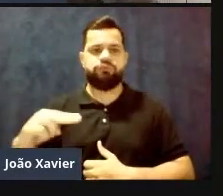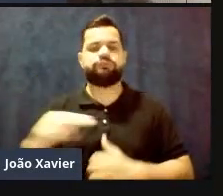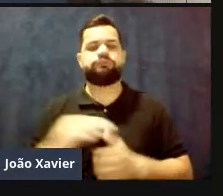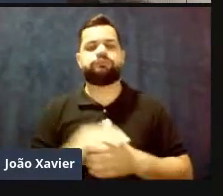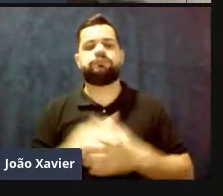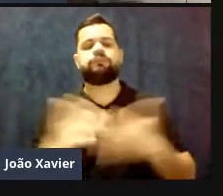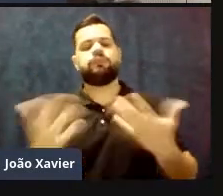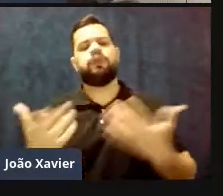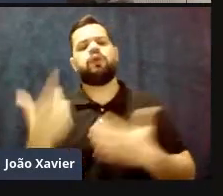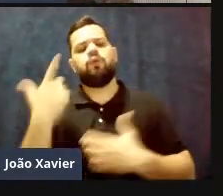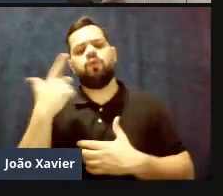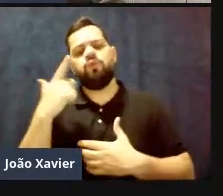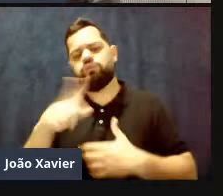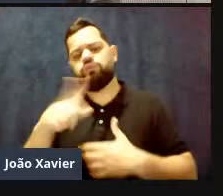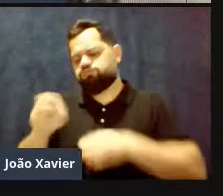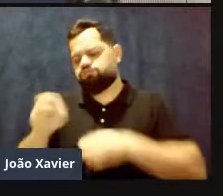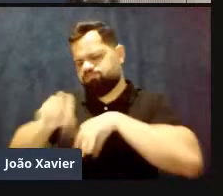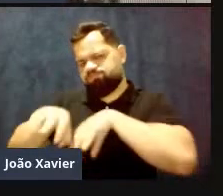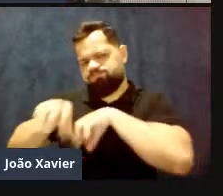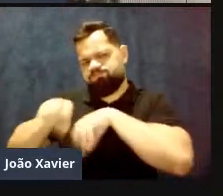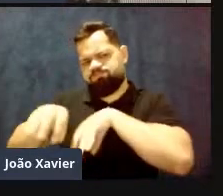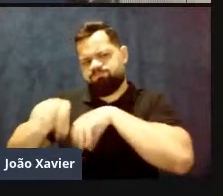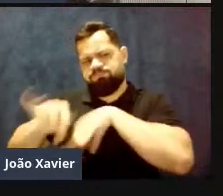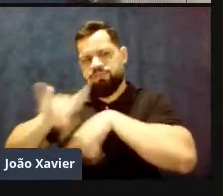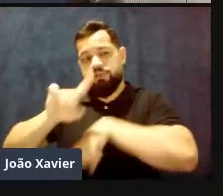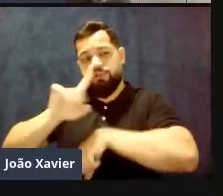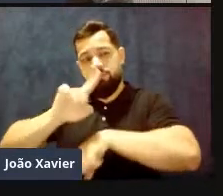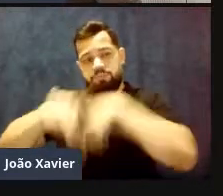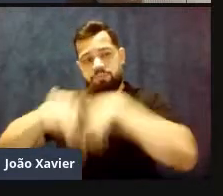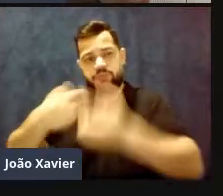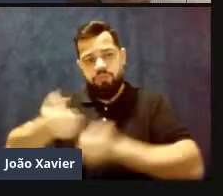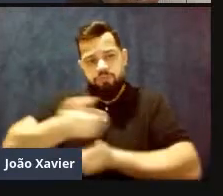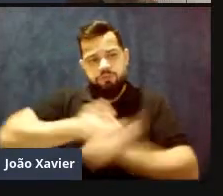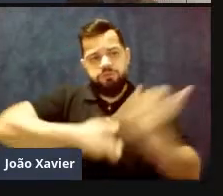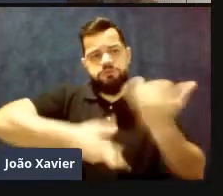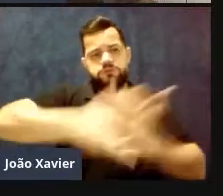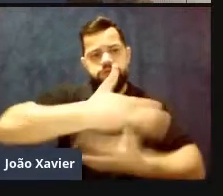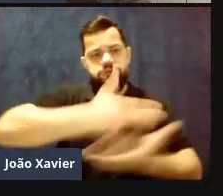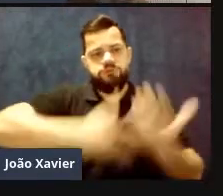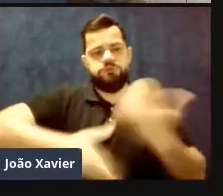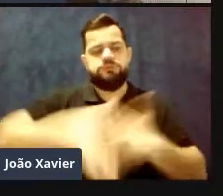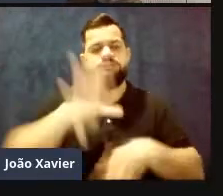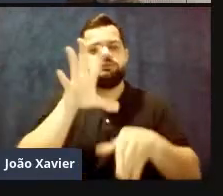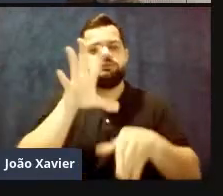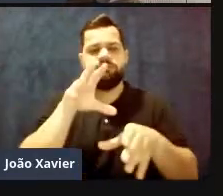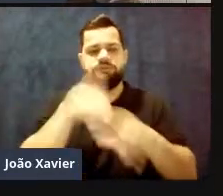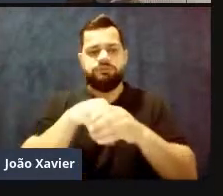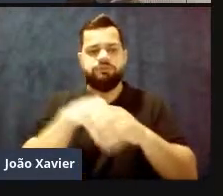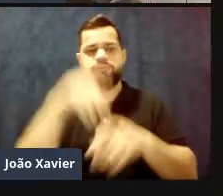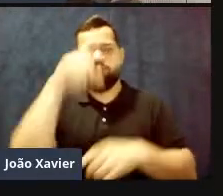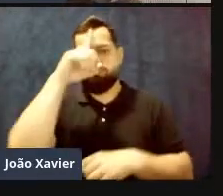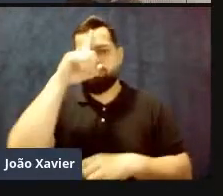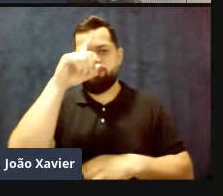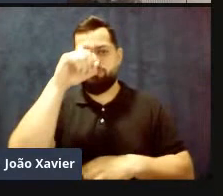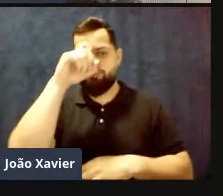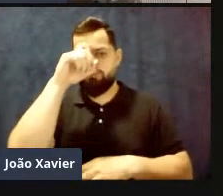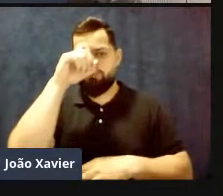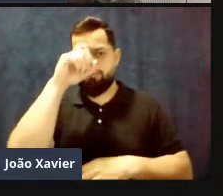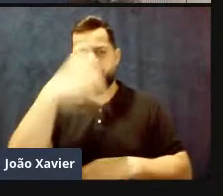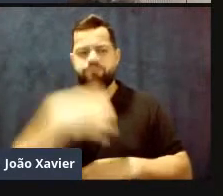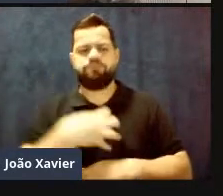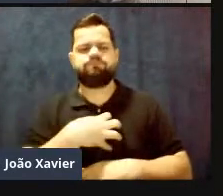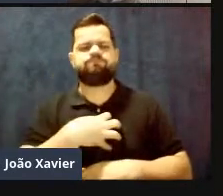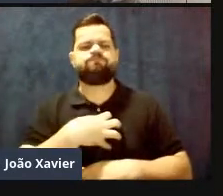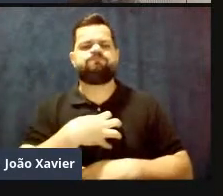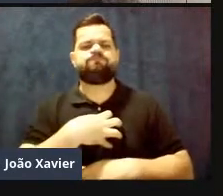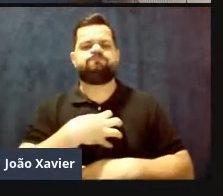aluno alguma coisa que eu pratico, e que eu efetivamente posso dizer que eu consigo fazer, existe um sentimento todo especial